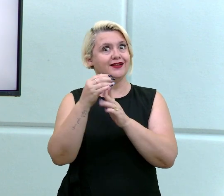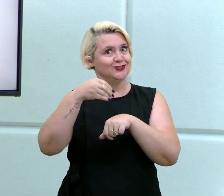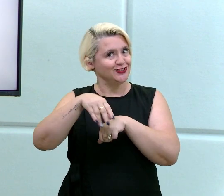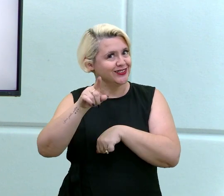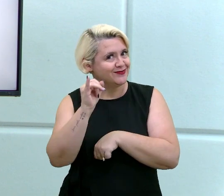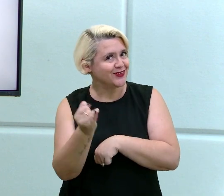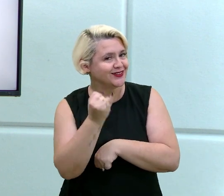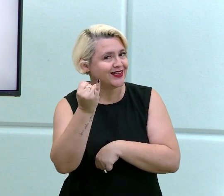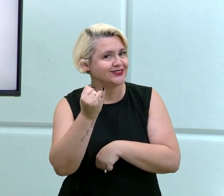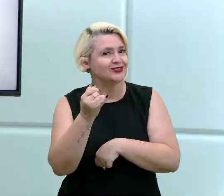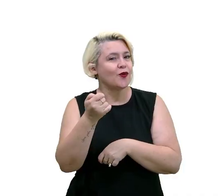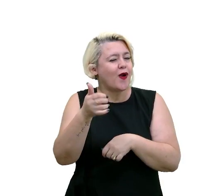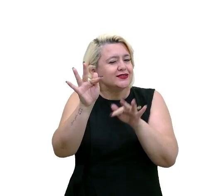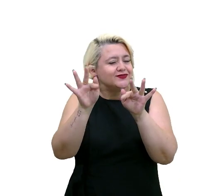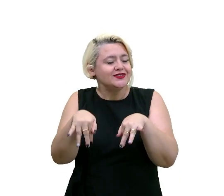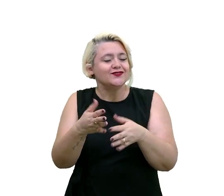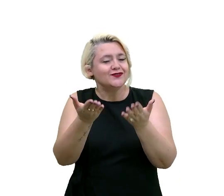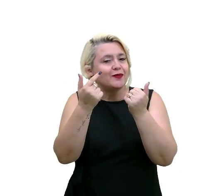quase acabando.